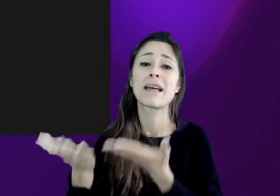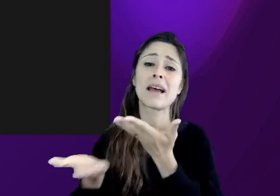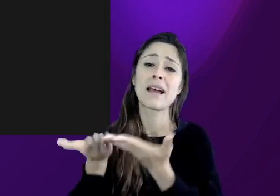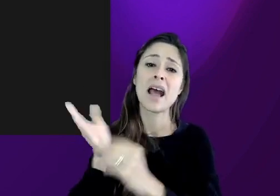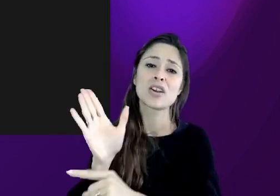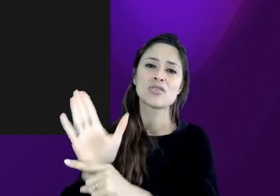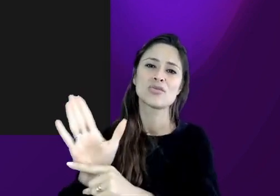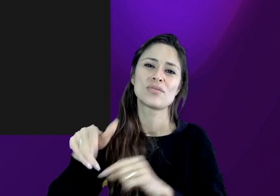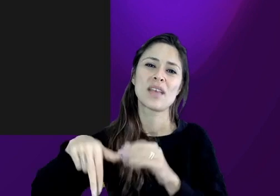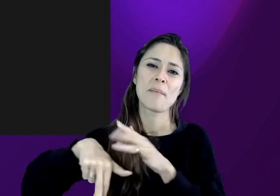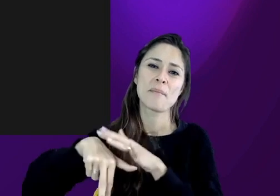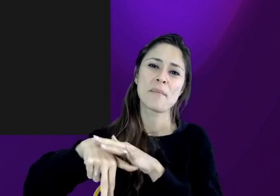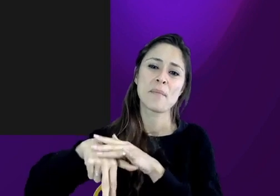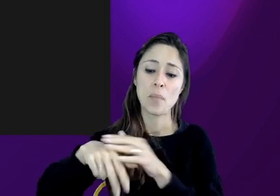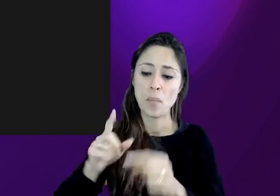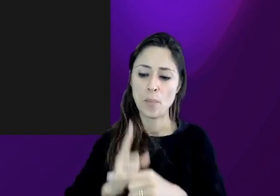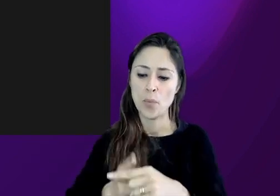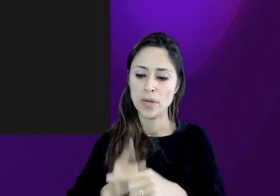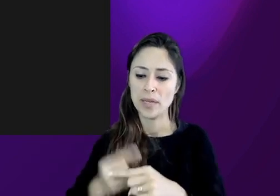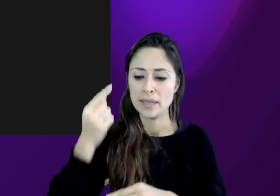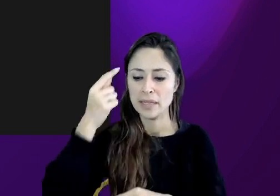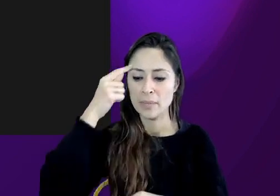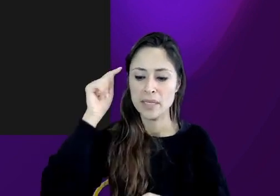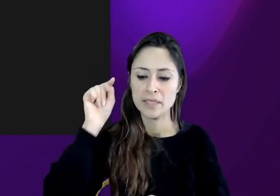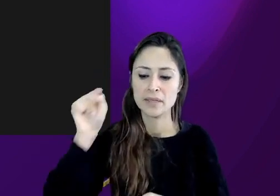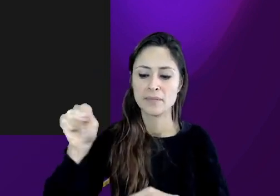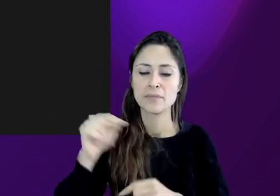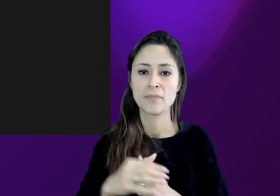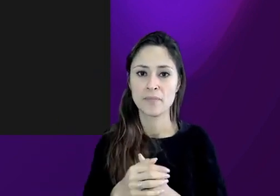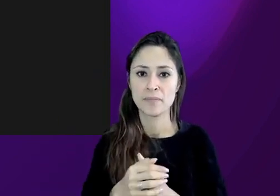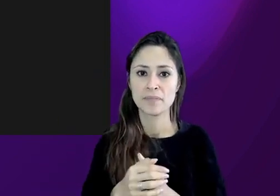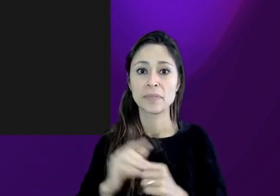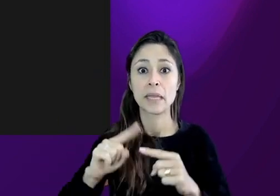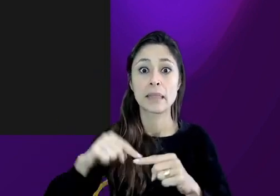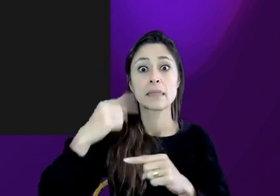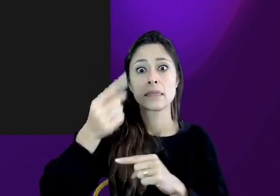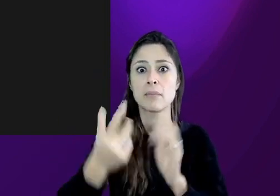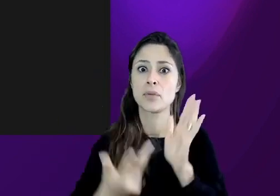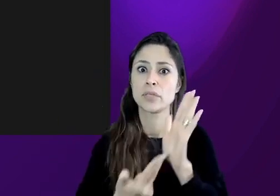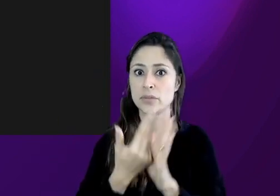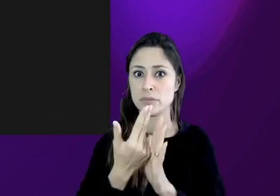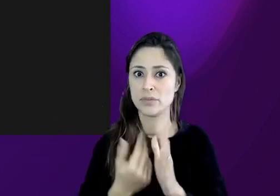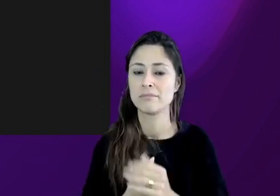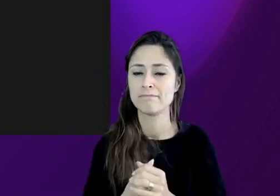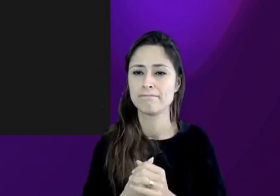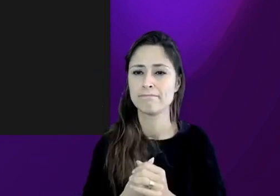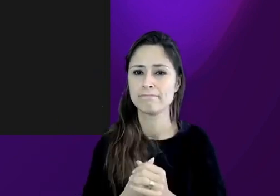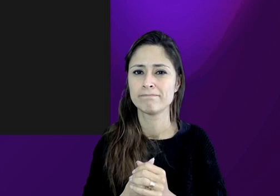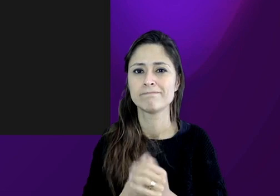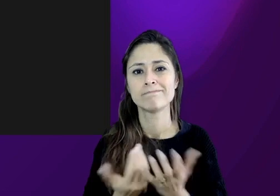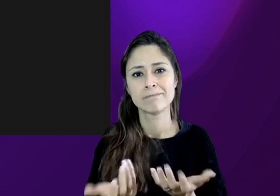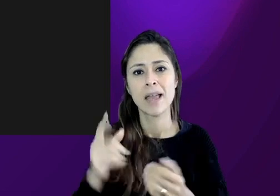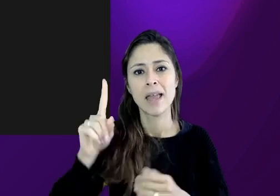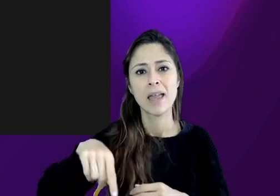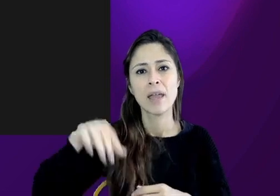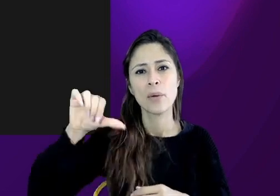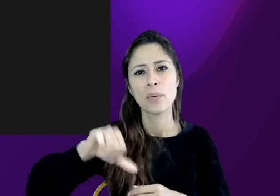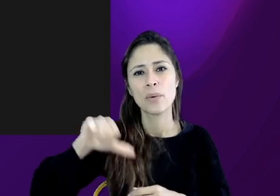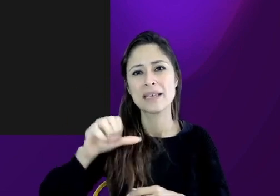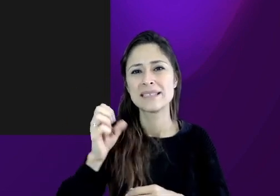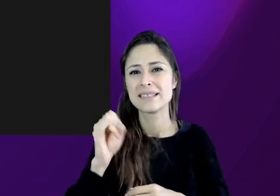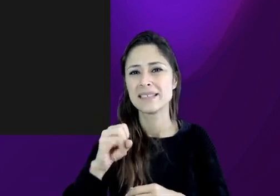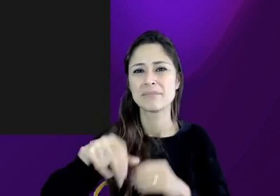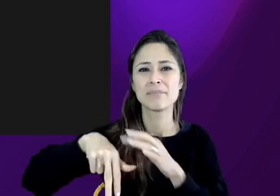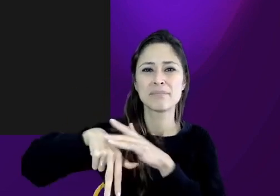está pensando nesse paciente ir para a cirurgia depois, né? É muito ruim sempre que a gente tem um paciente